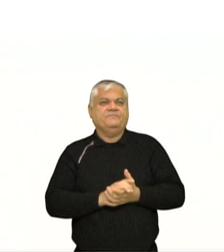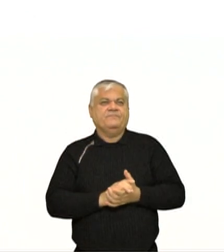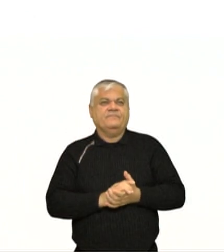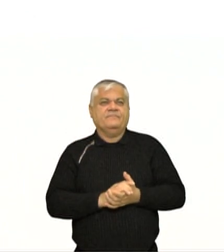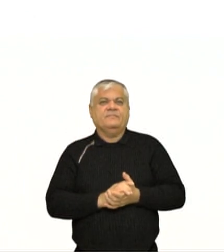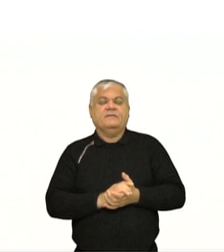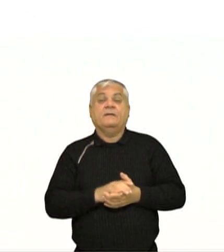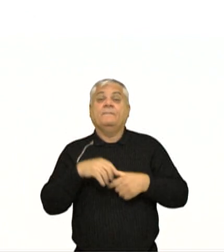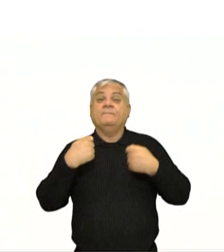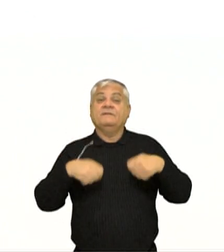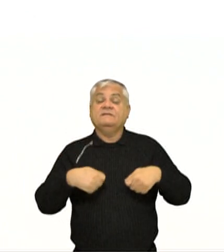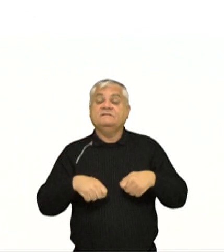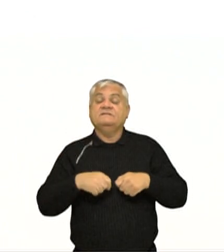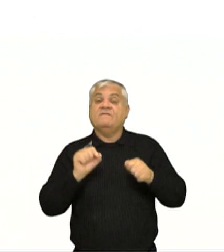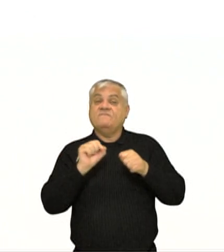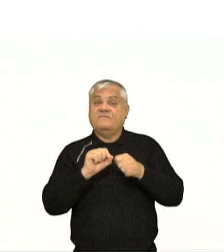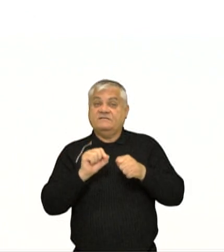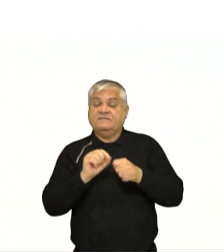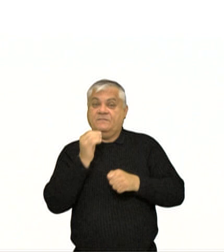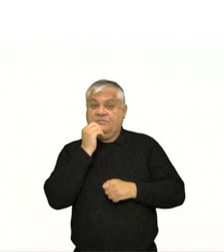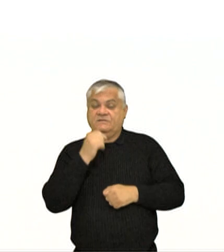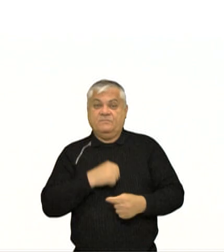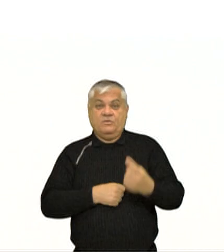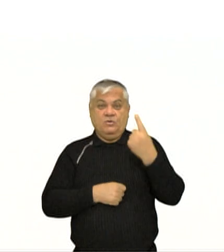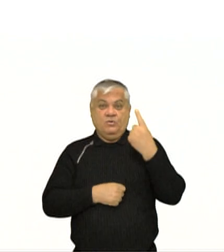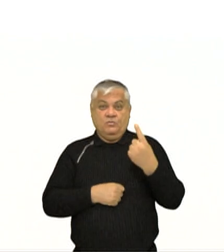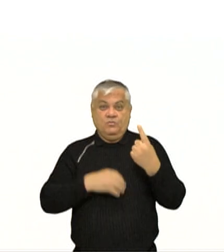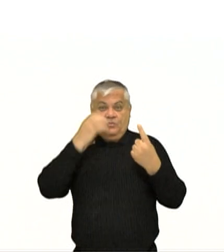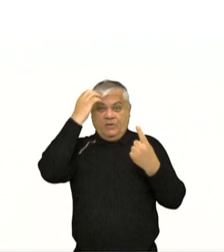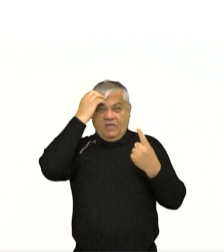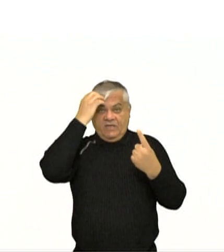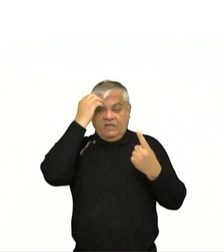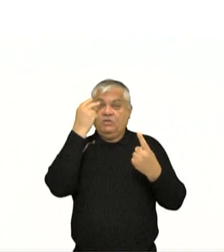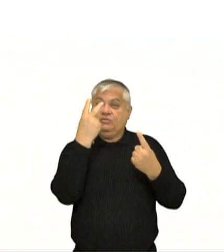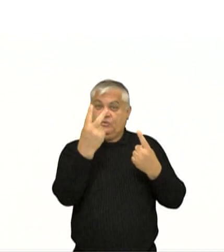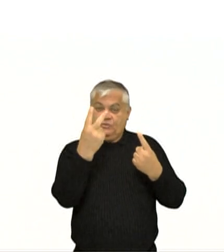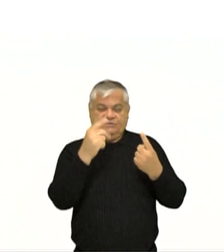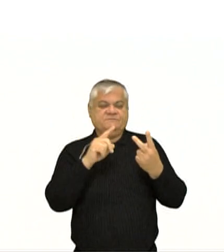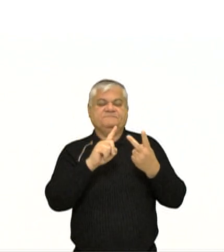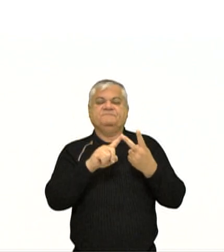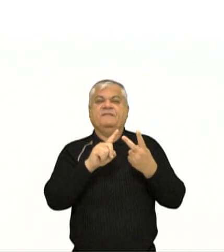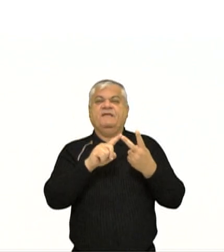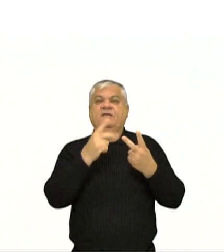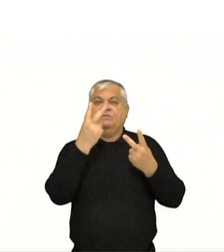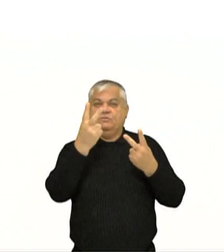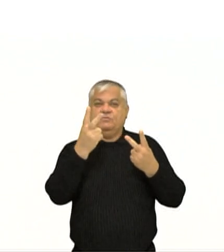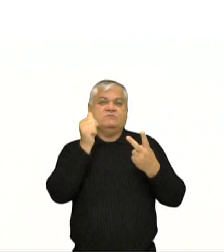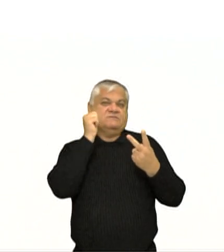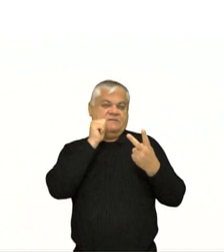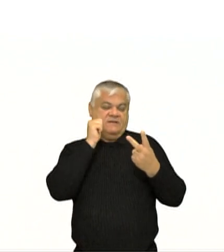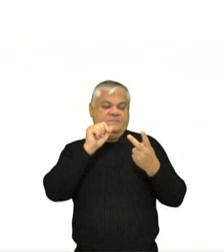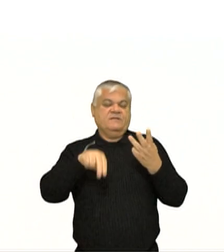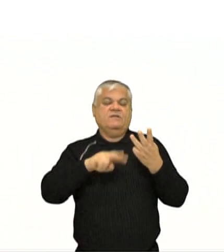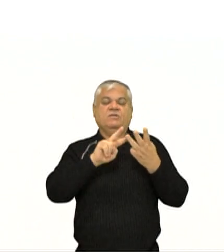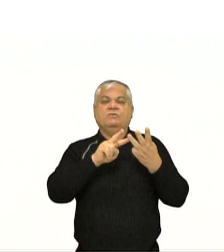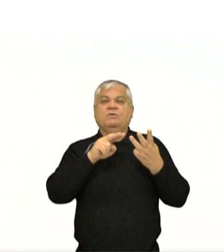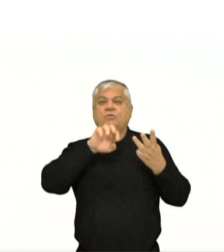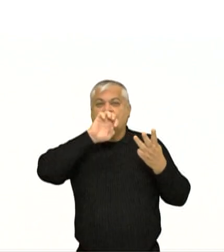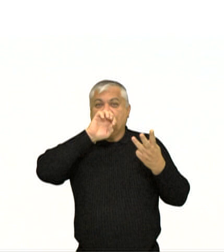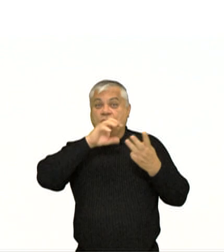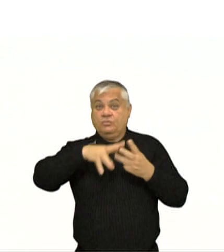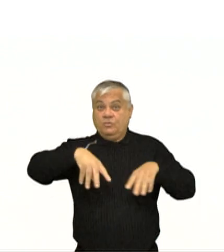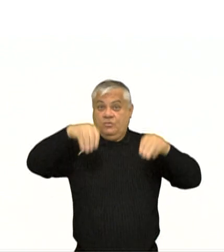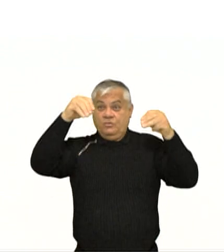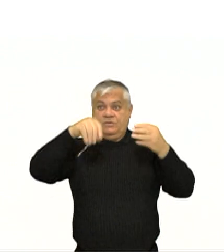Eu vou ter que fazer um rei para cada jogador, uma dama, 2 torres,